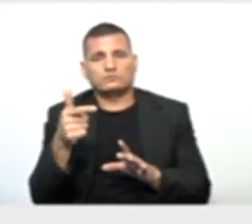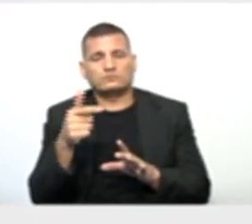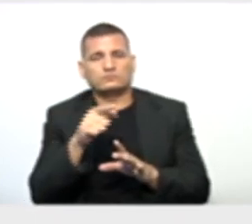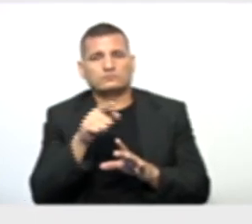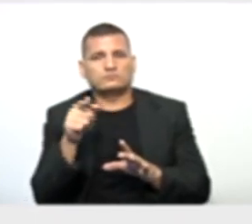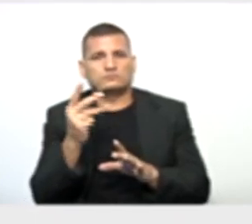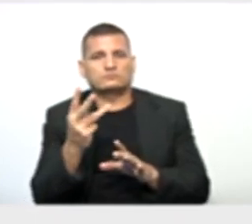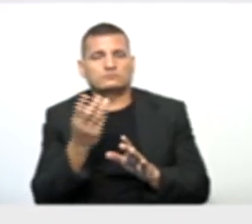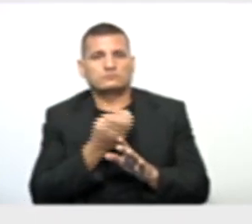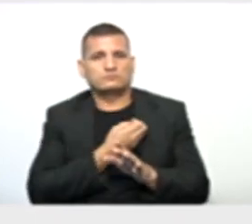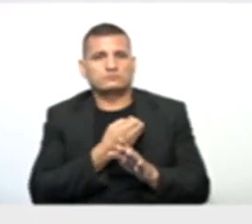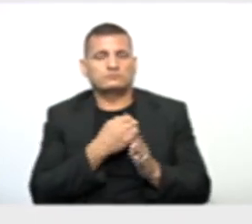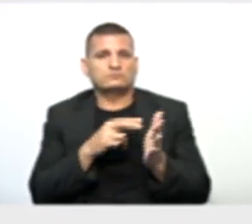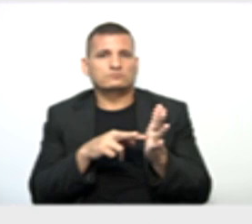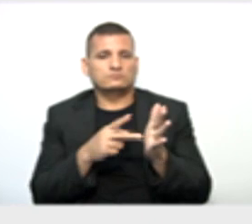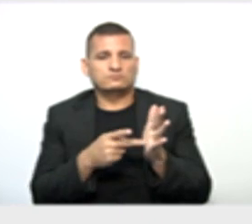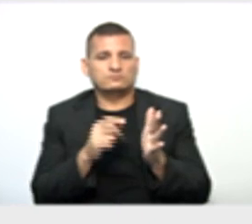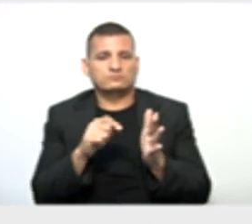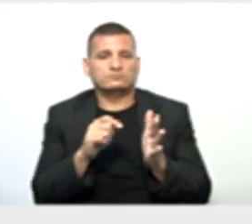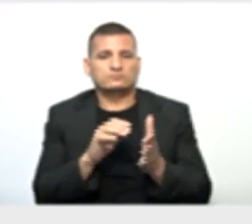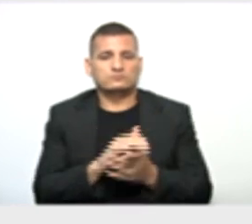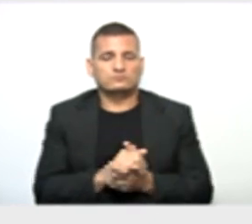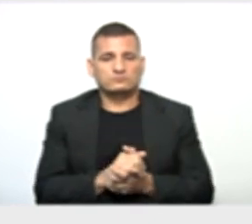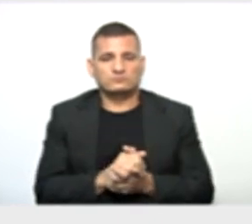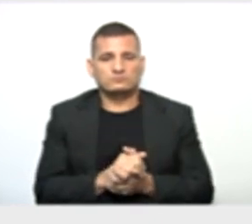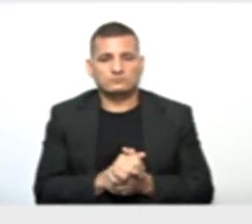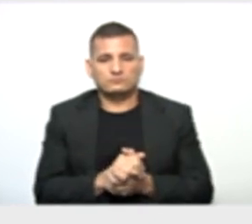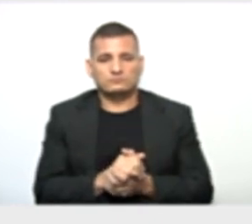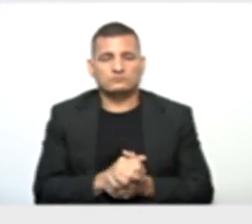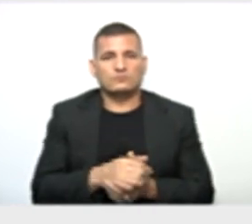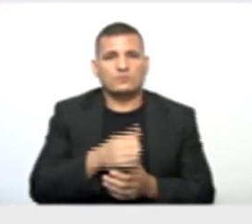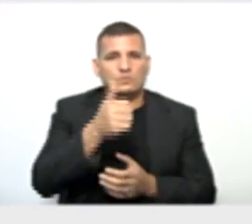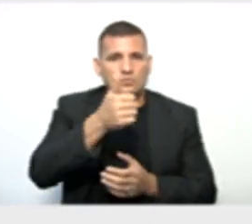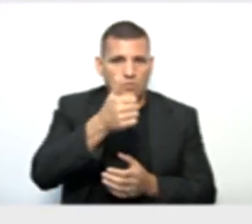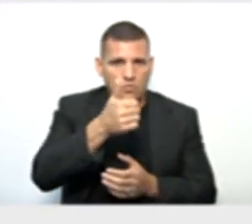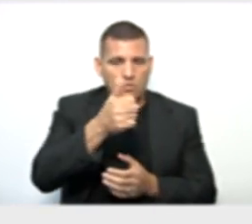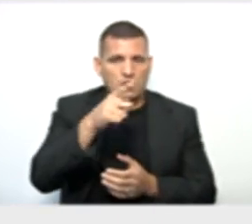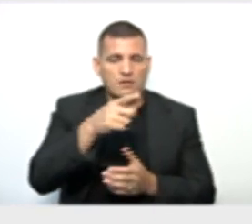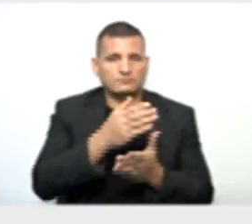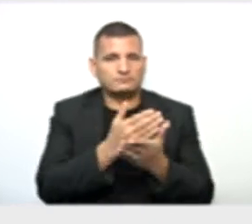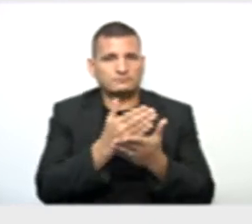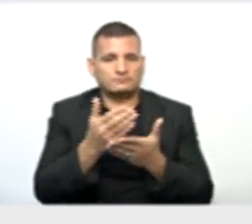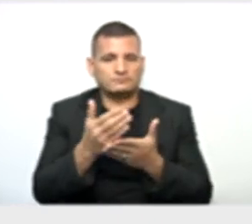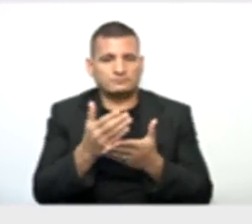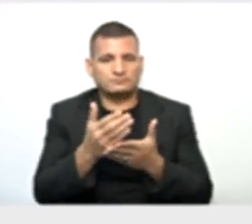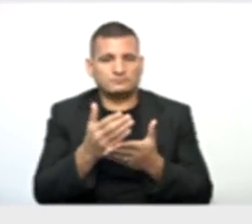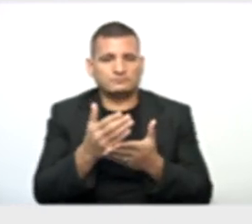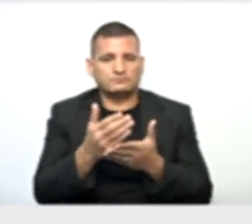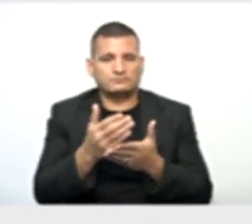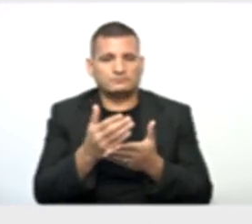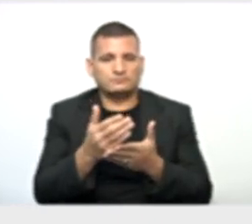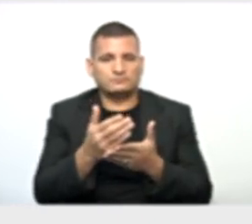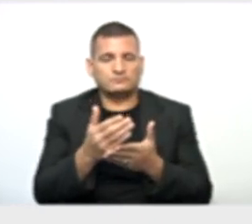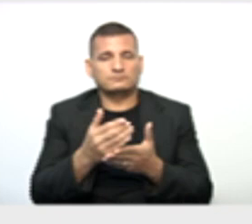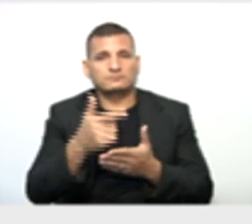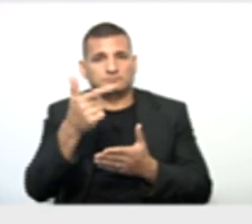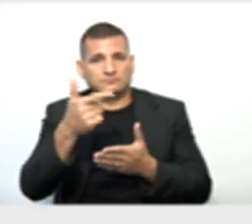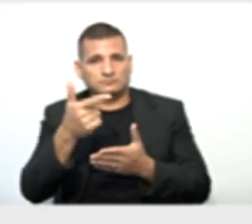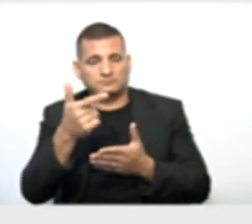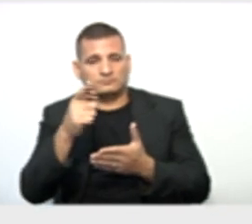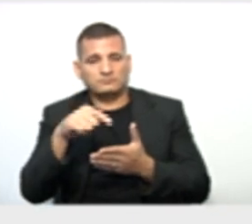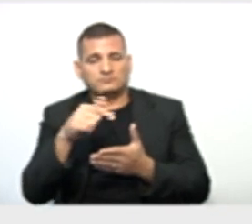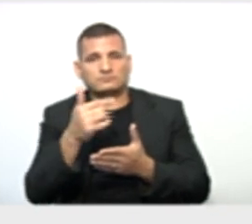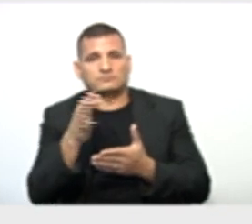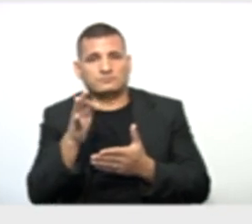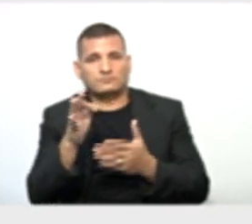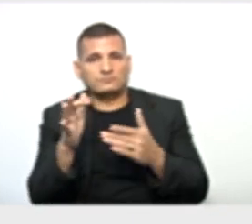esses 3 números? O primeiro número é onde inicia. Então, vai iniciar em 1. O segundo número é